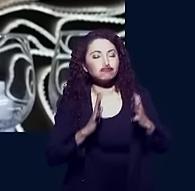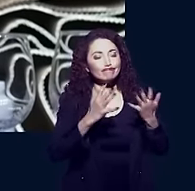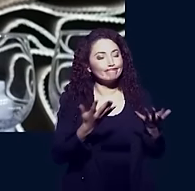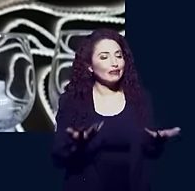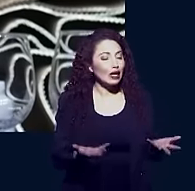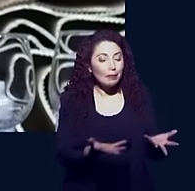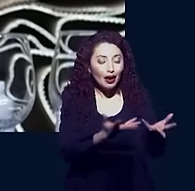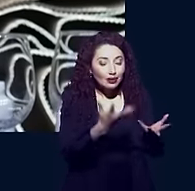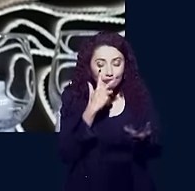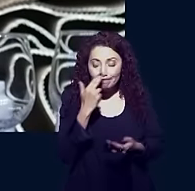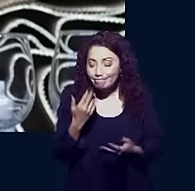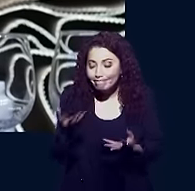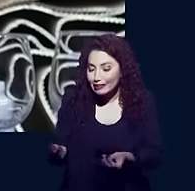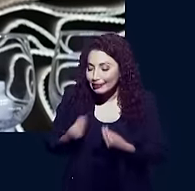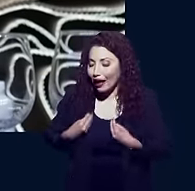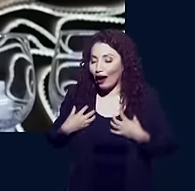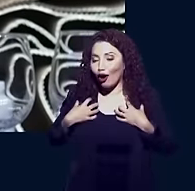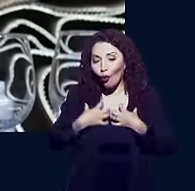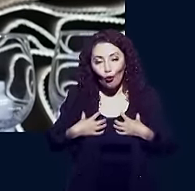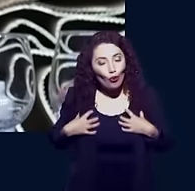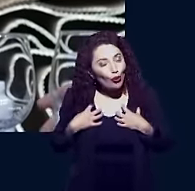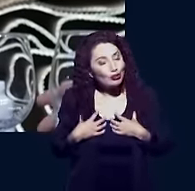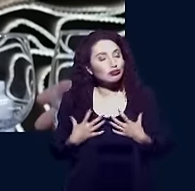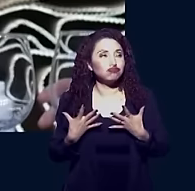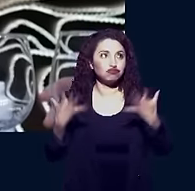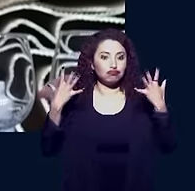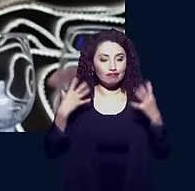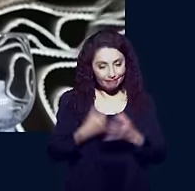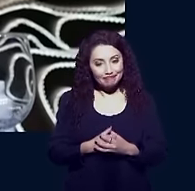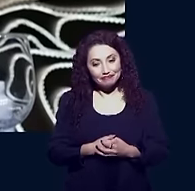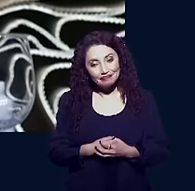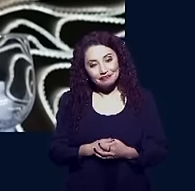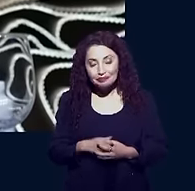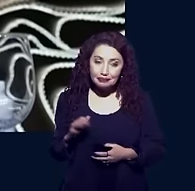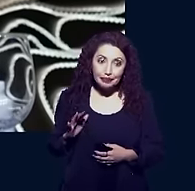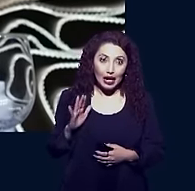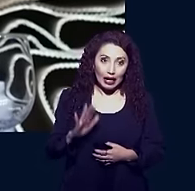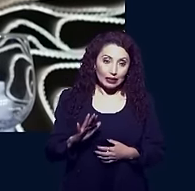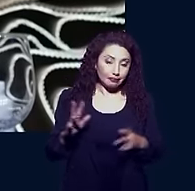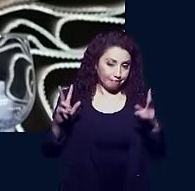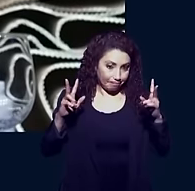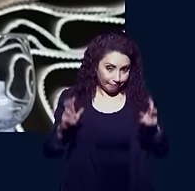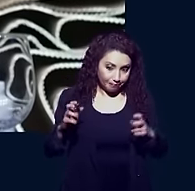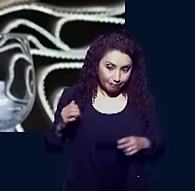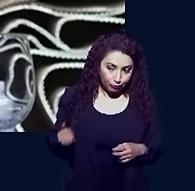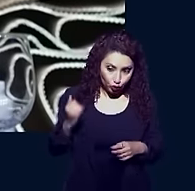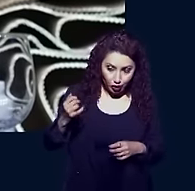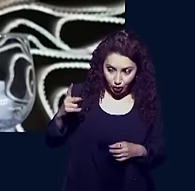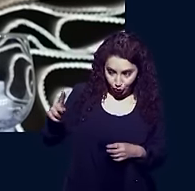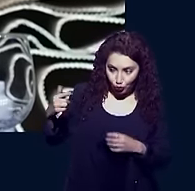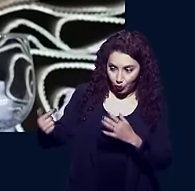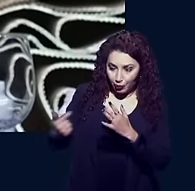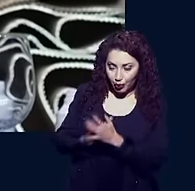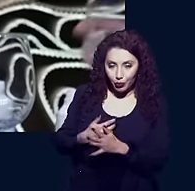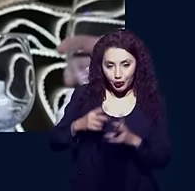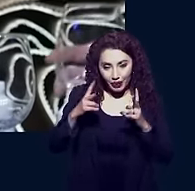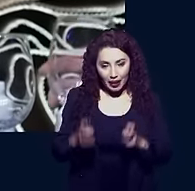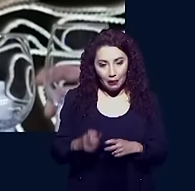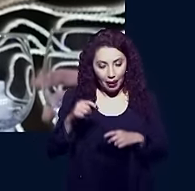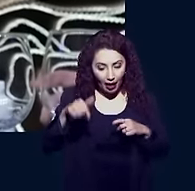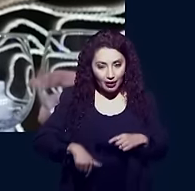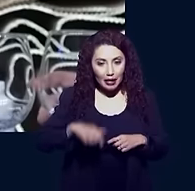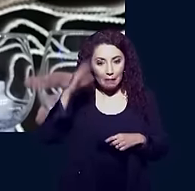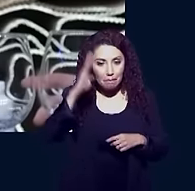angústia além de tradar o mercado ali olhar is mas né acho que a questão importante da sua pergunta é bom e os ativos no Brasil com essa